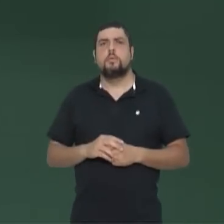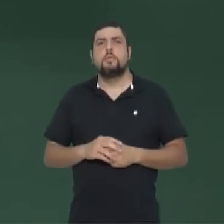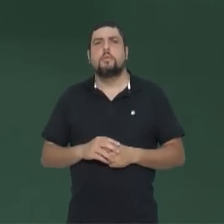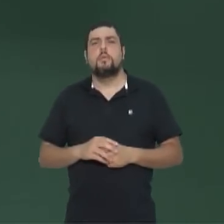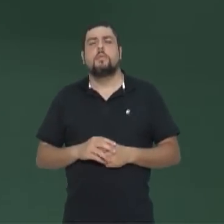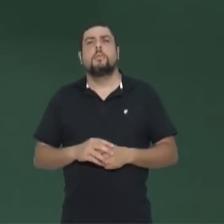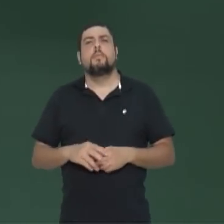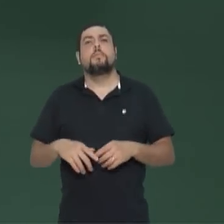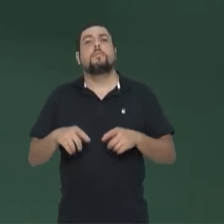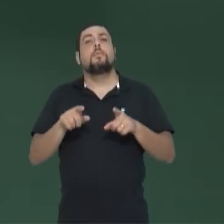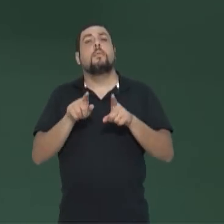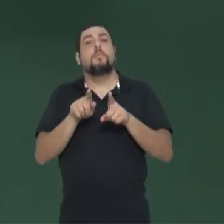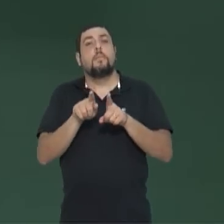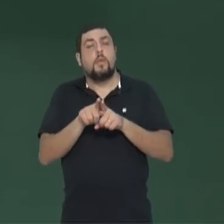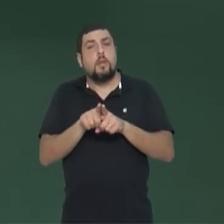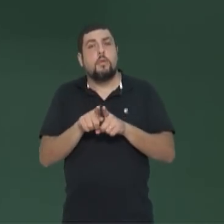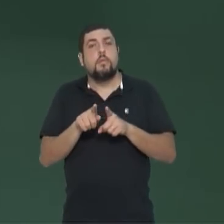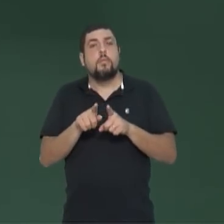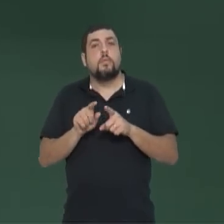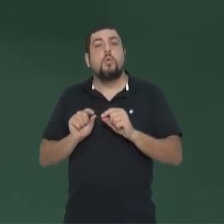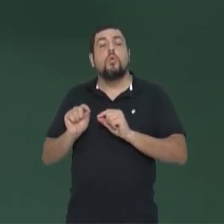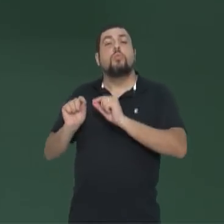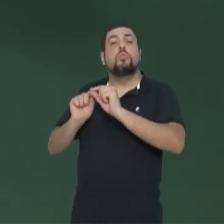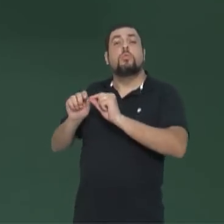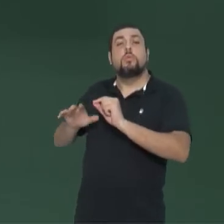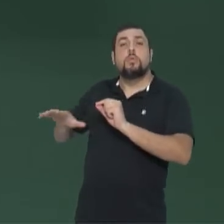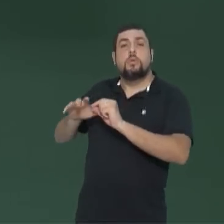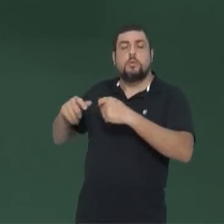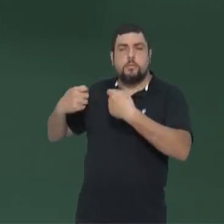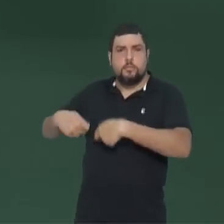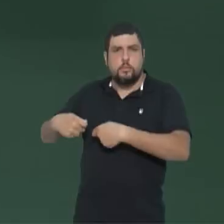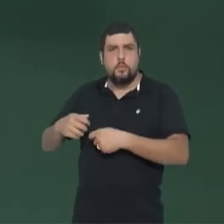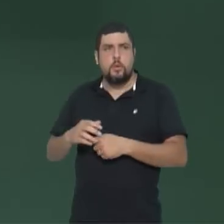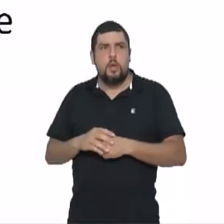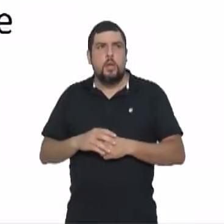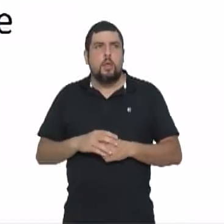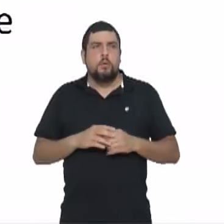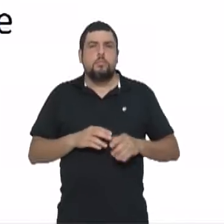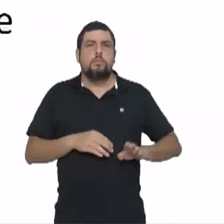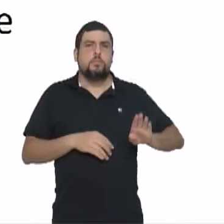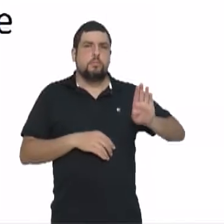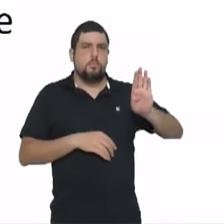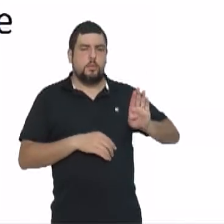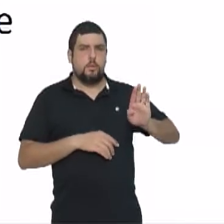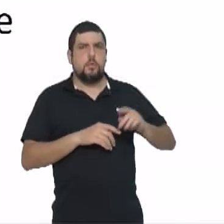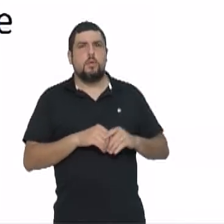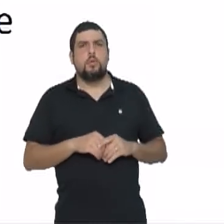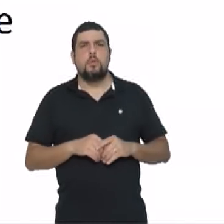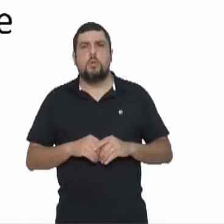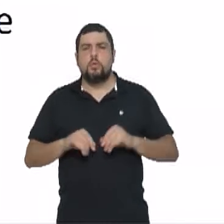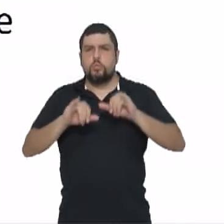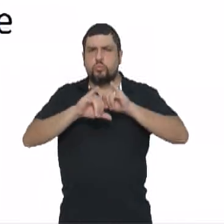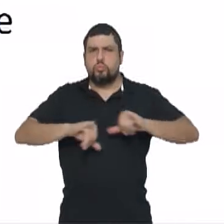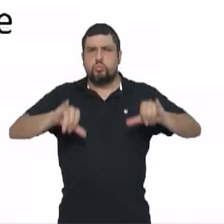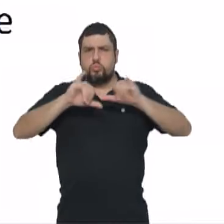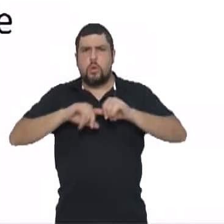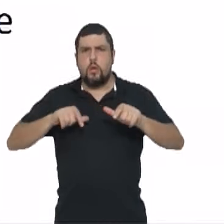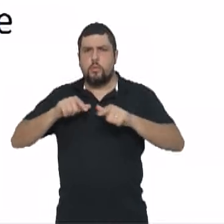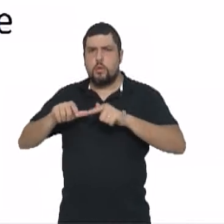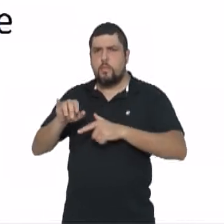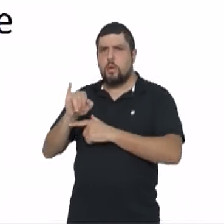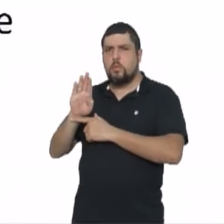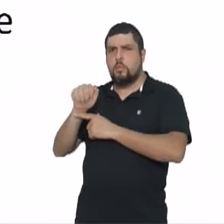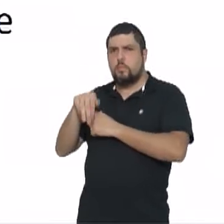animais, né? E quais são as necessidades deles. Divulgar um trabalho desenvolvido pelo IBAMA, expor